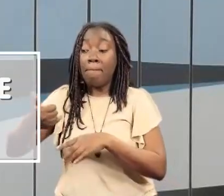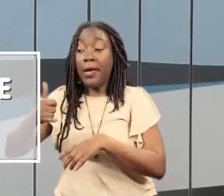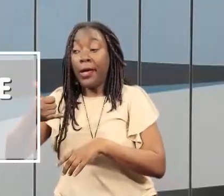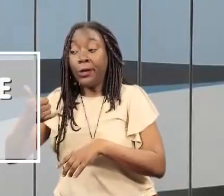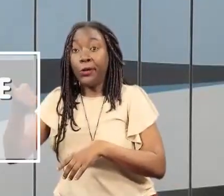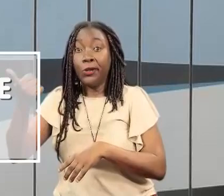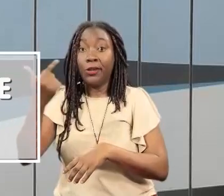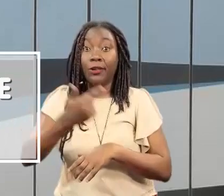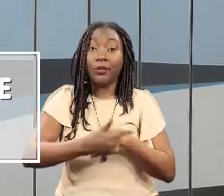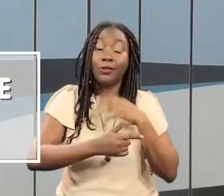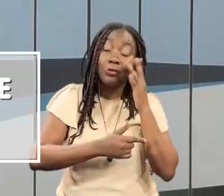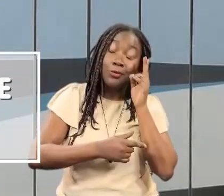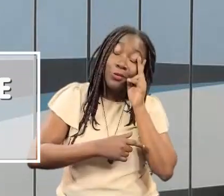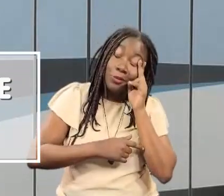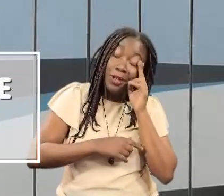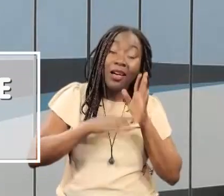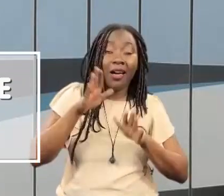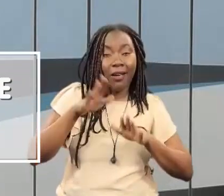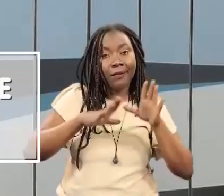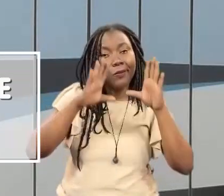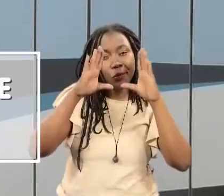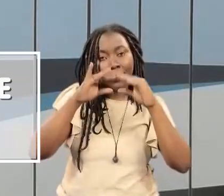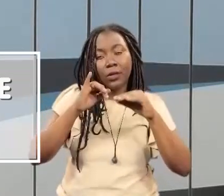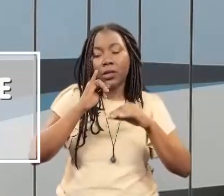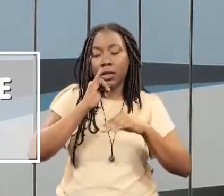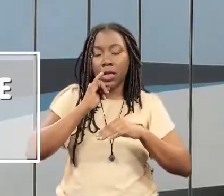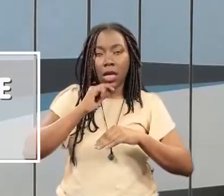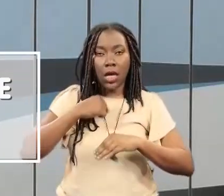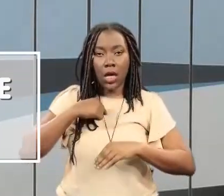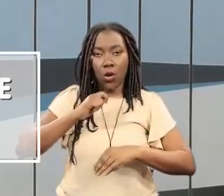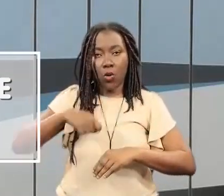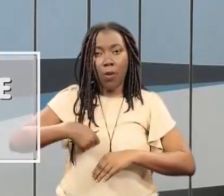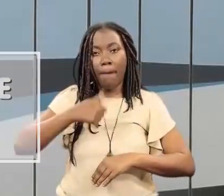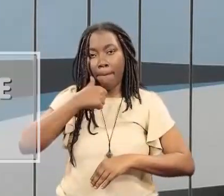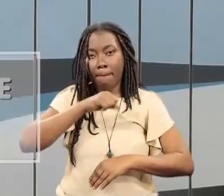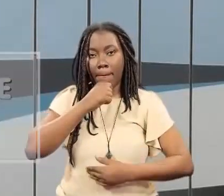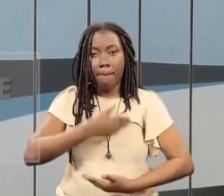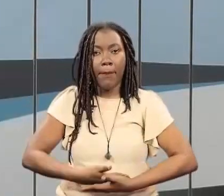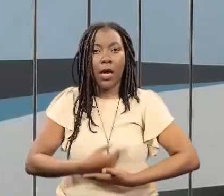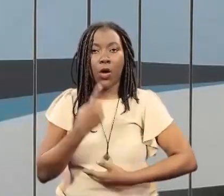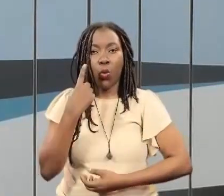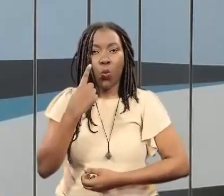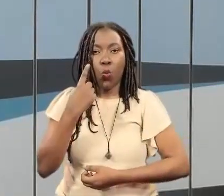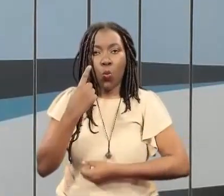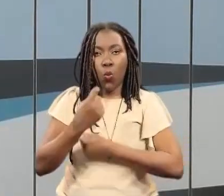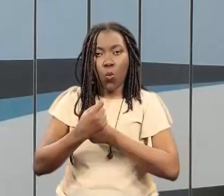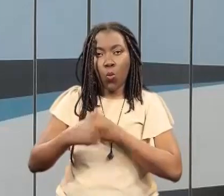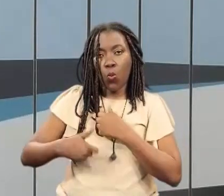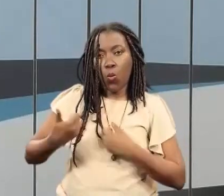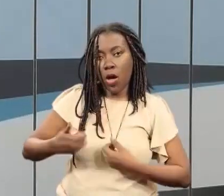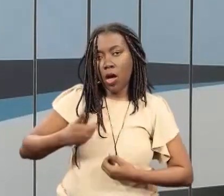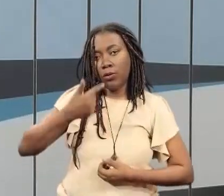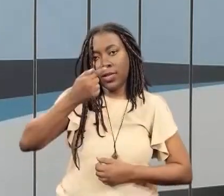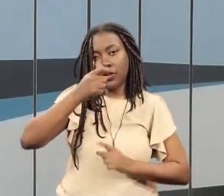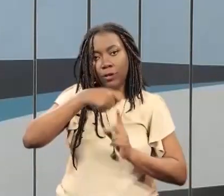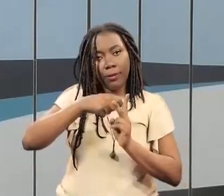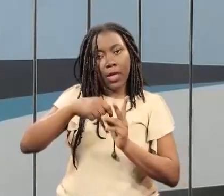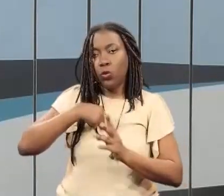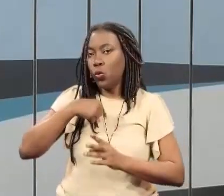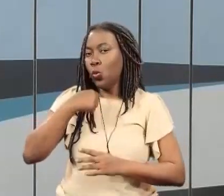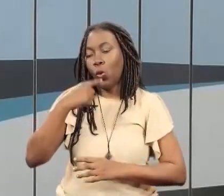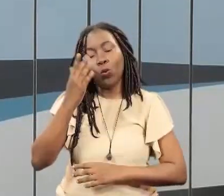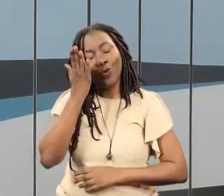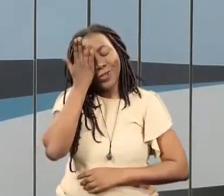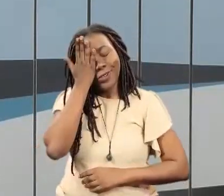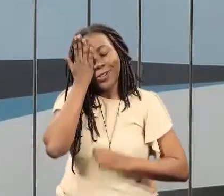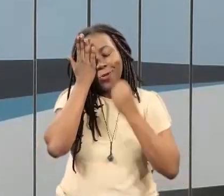que a gente, infelizmente, por exemplo, eu enquanto mãe de um bebê, de 1 ano e 7 meses, e um bebê, eu não consigo dormir 8 horas seguidas